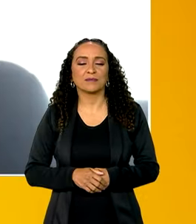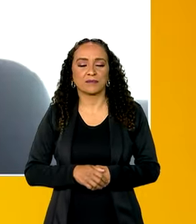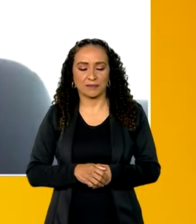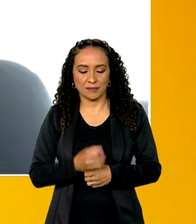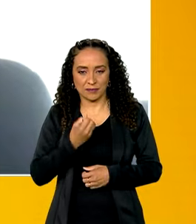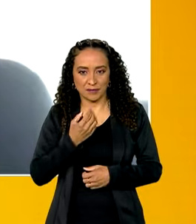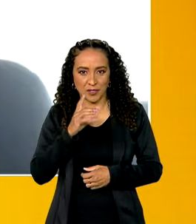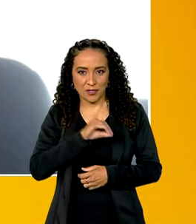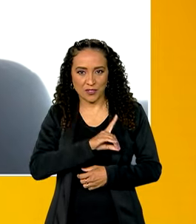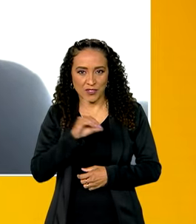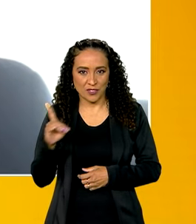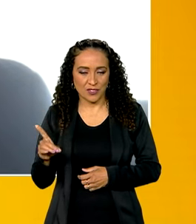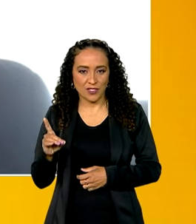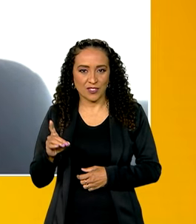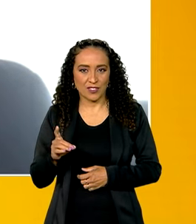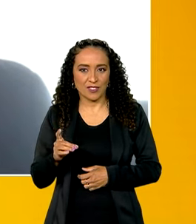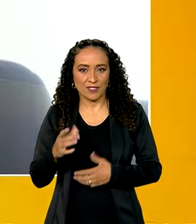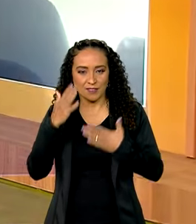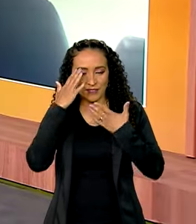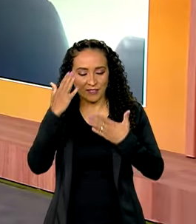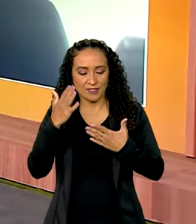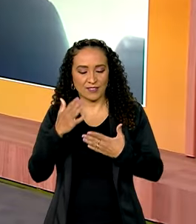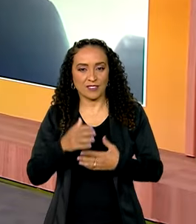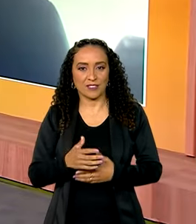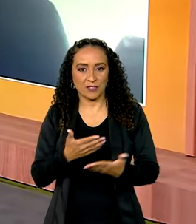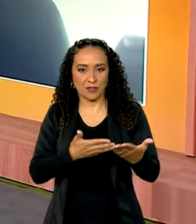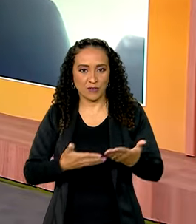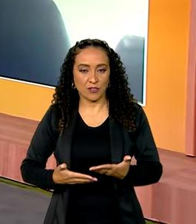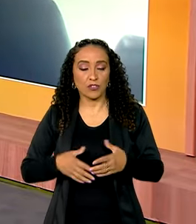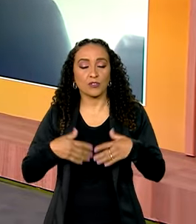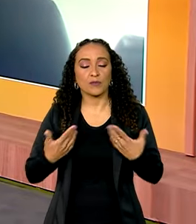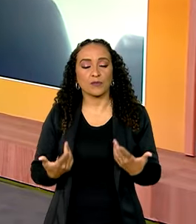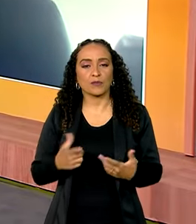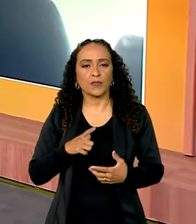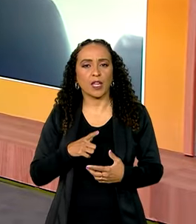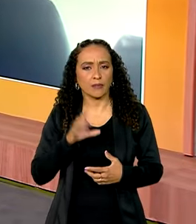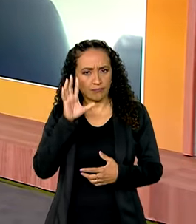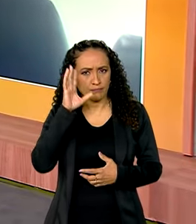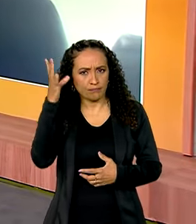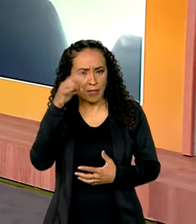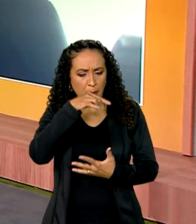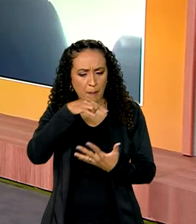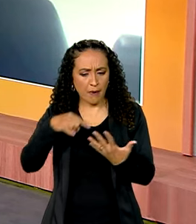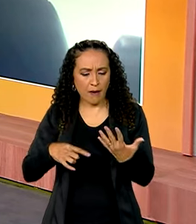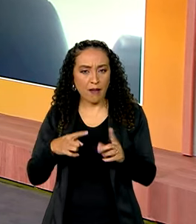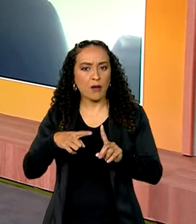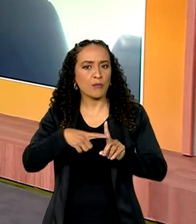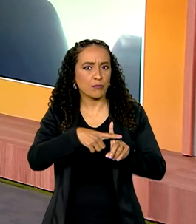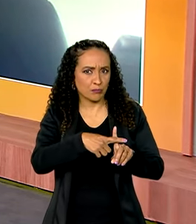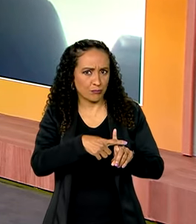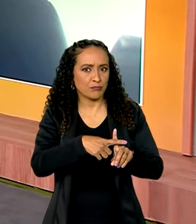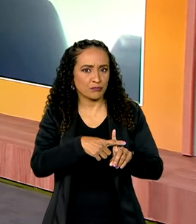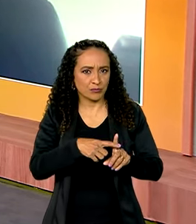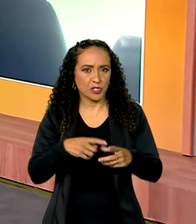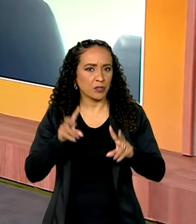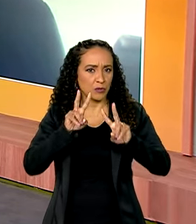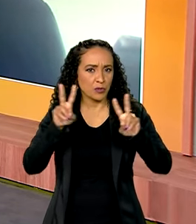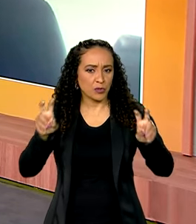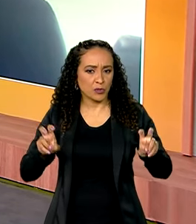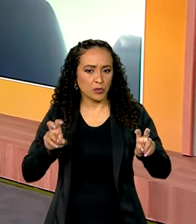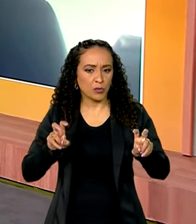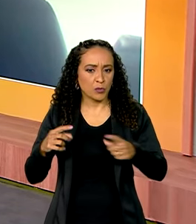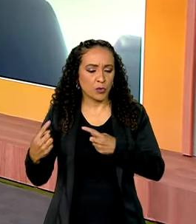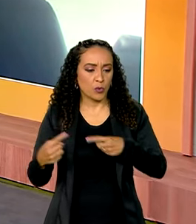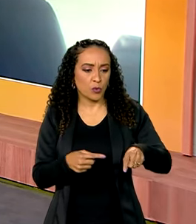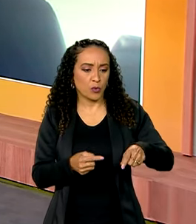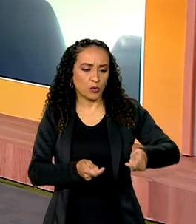convite. Estamos à disposição. Diretor, a gente tem resultados extremamente positivos aí em relação ao